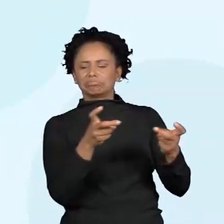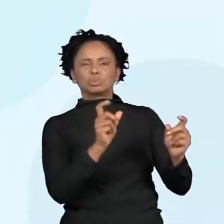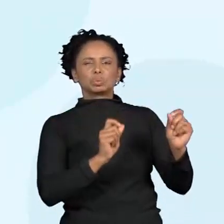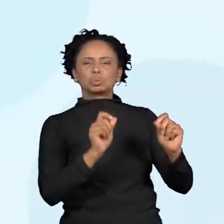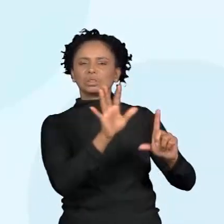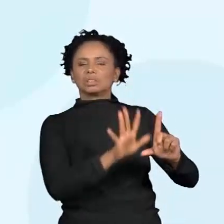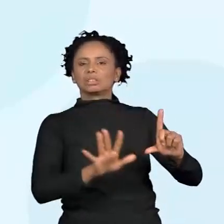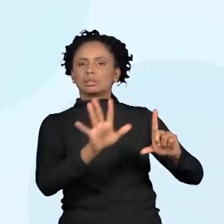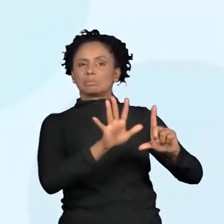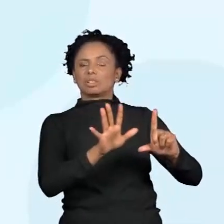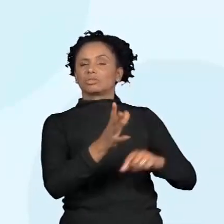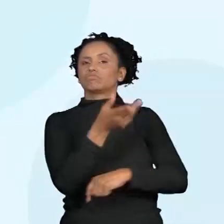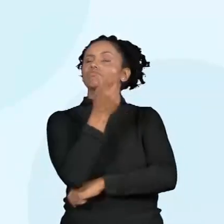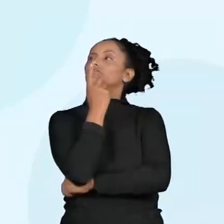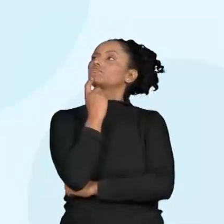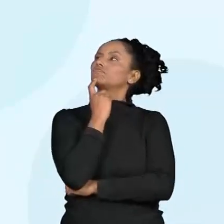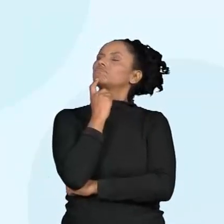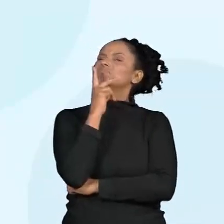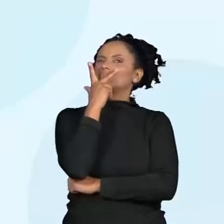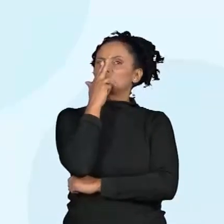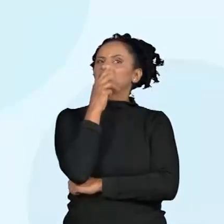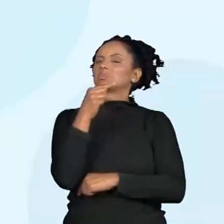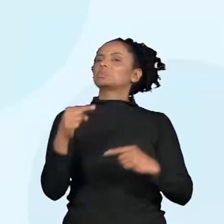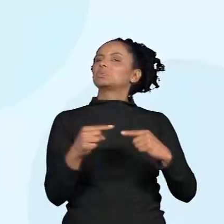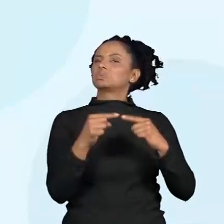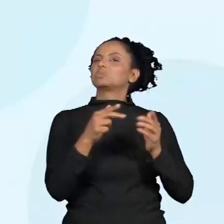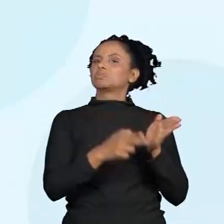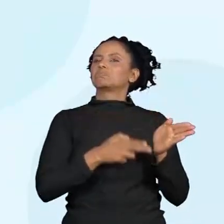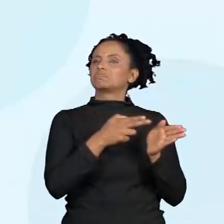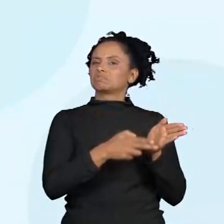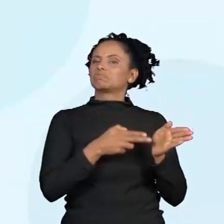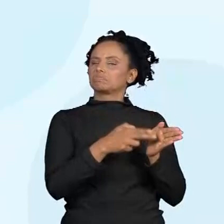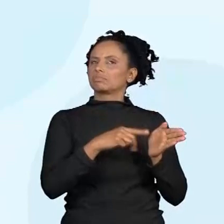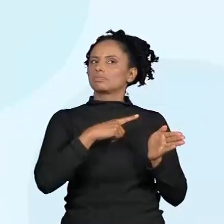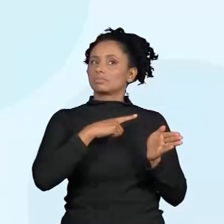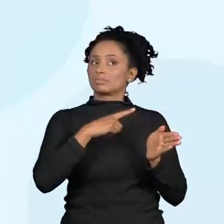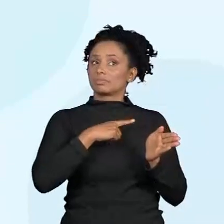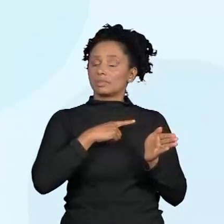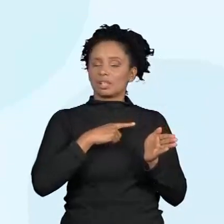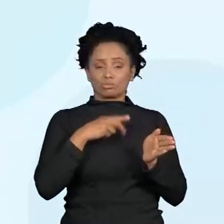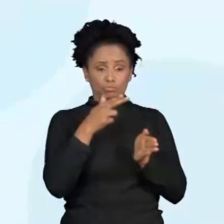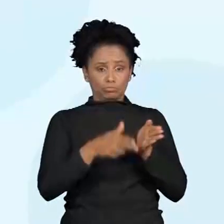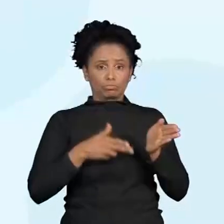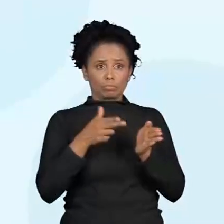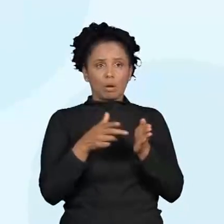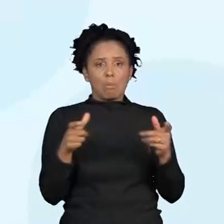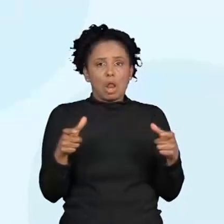eu acho que deve ser uma ferrovia. Tem aqui uma imagem de um trem pequeno